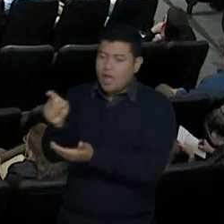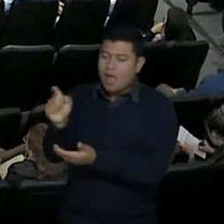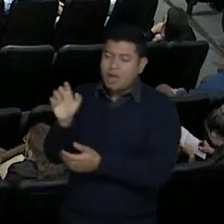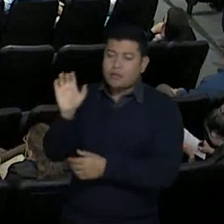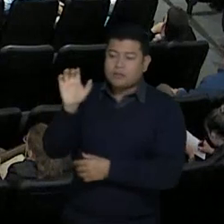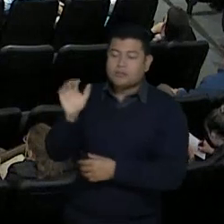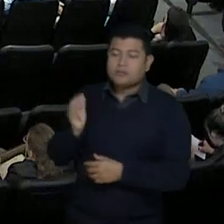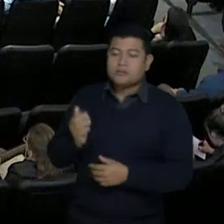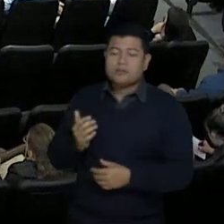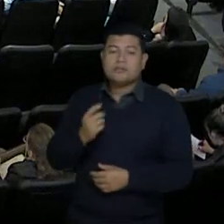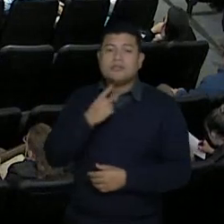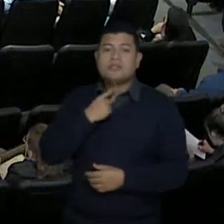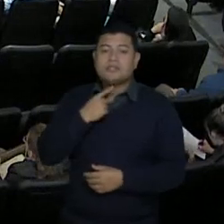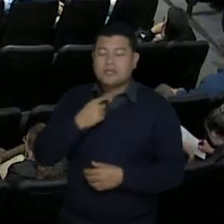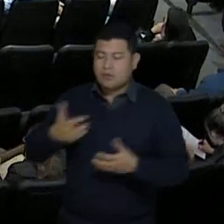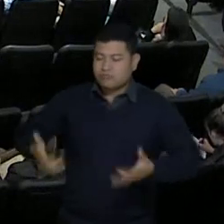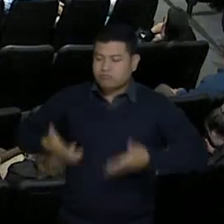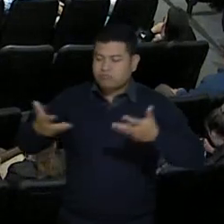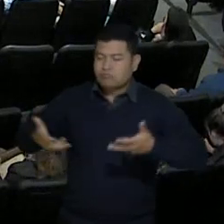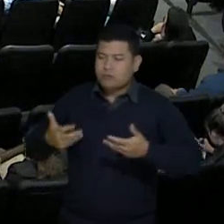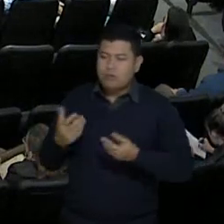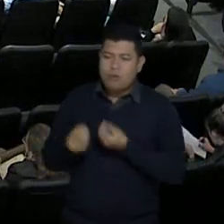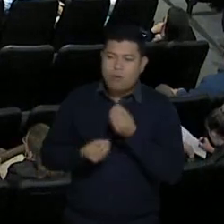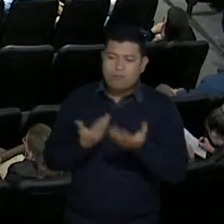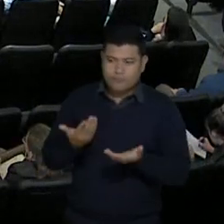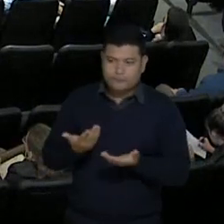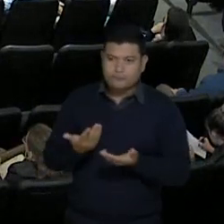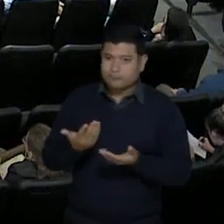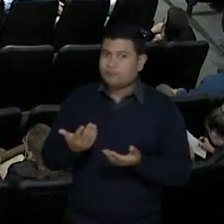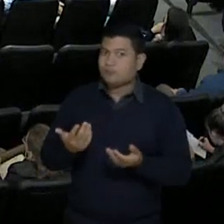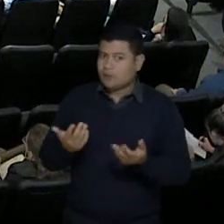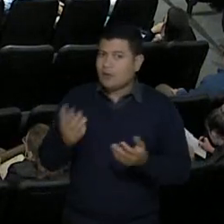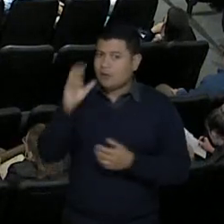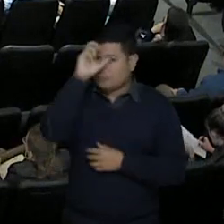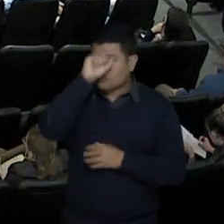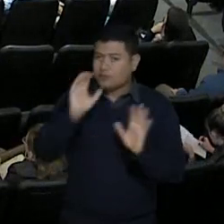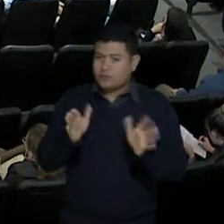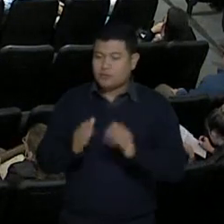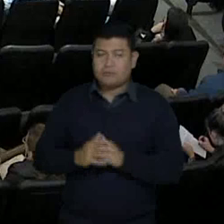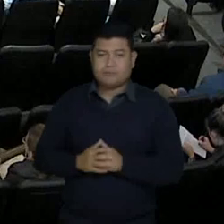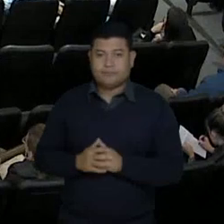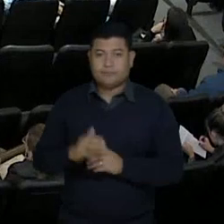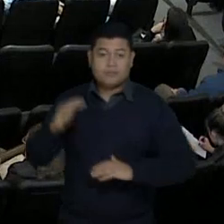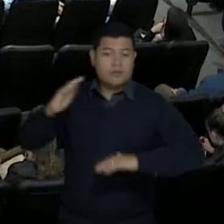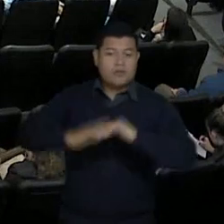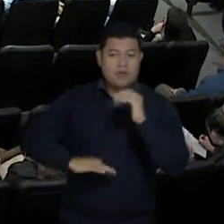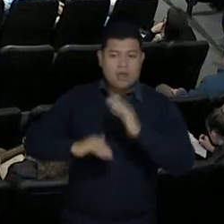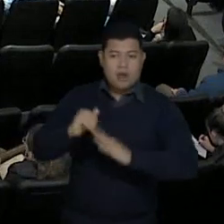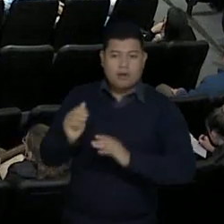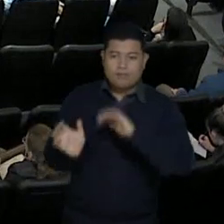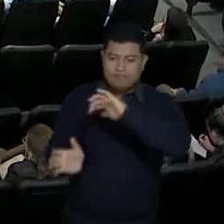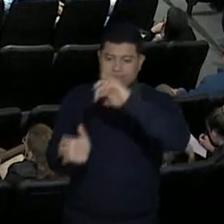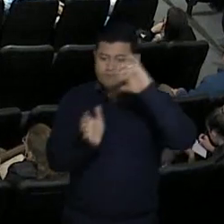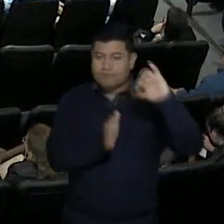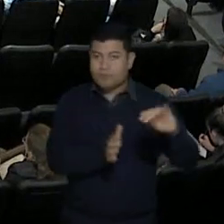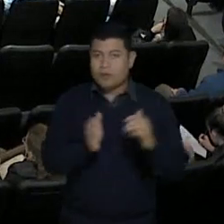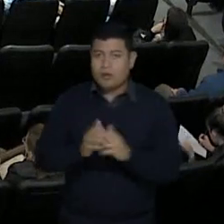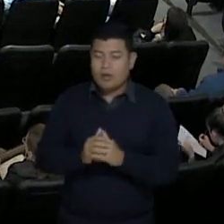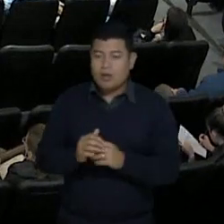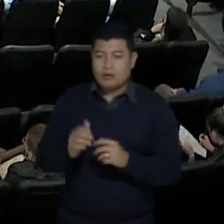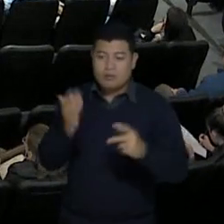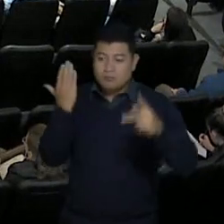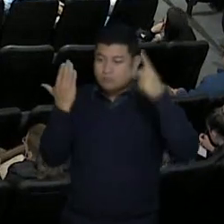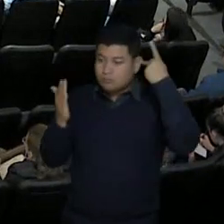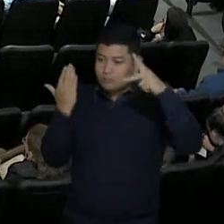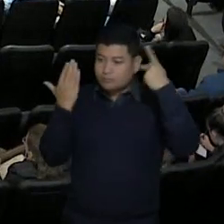precisa a ação psicopedagógica pode passar ela vai enfocar